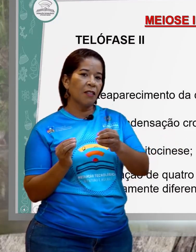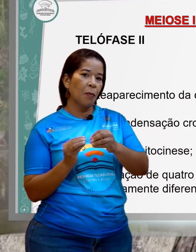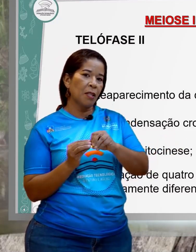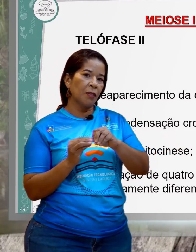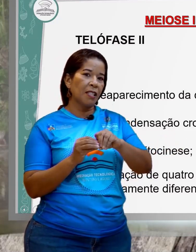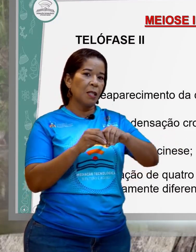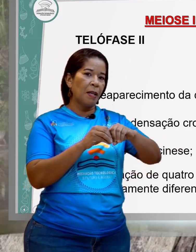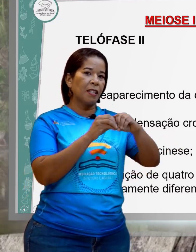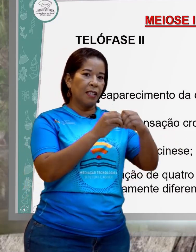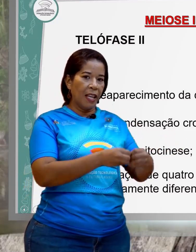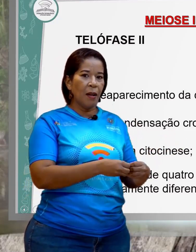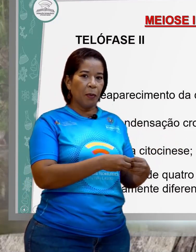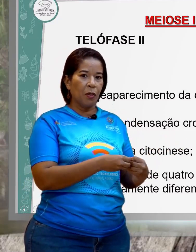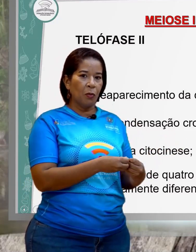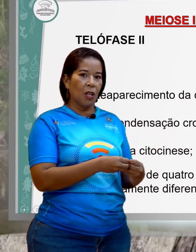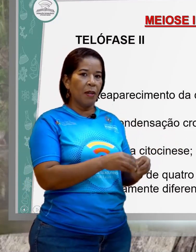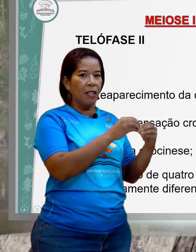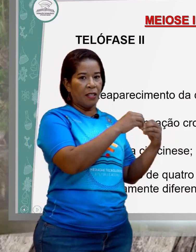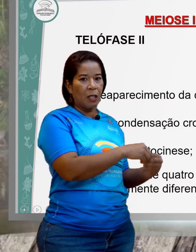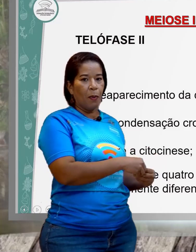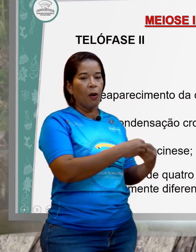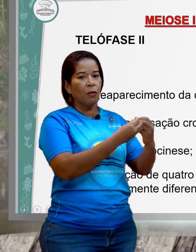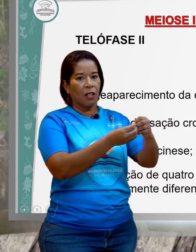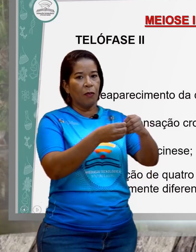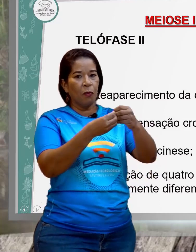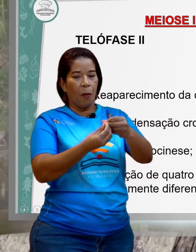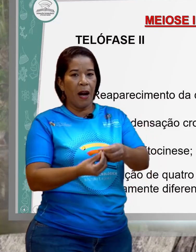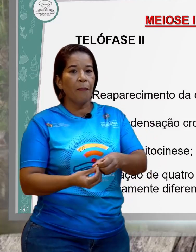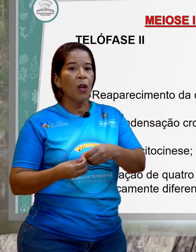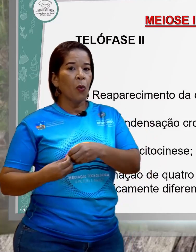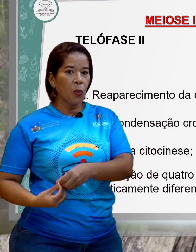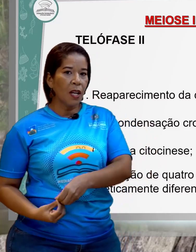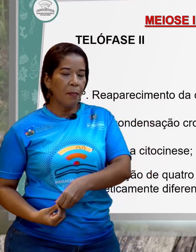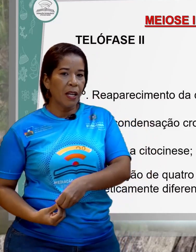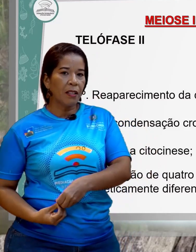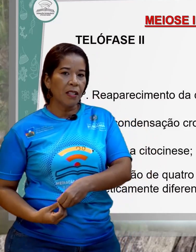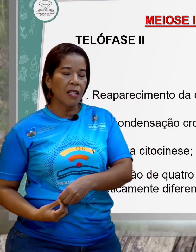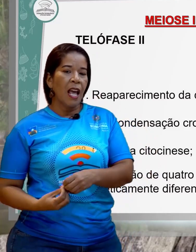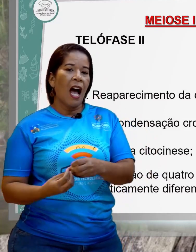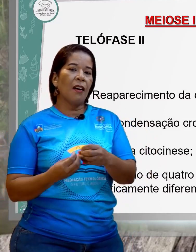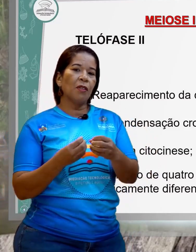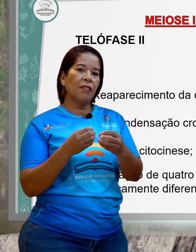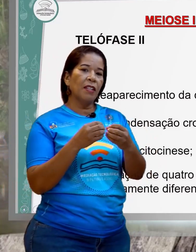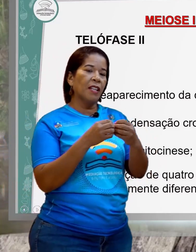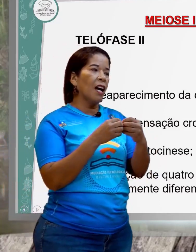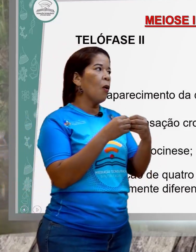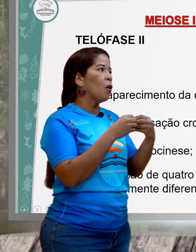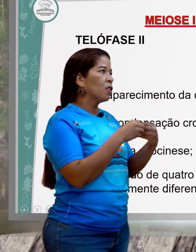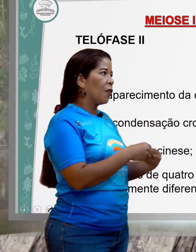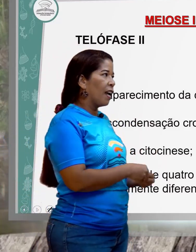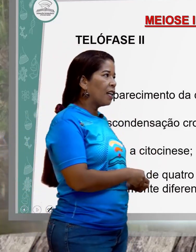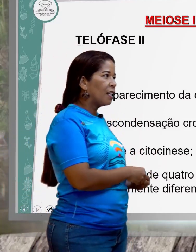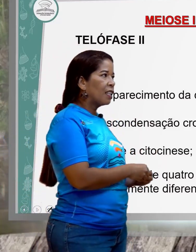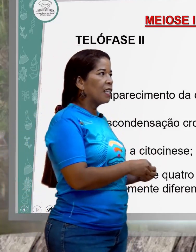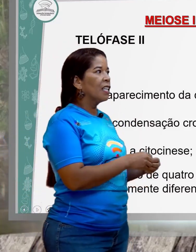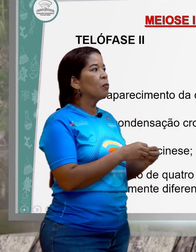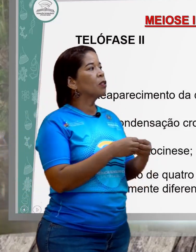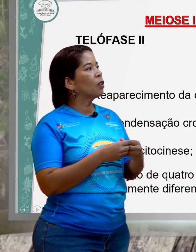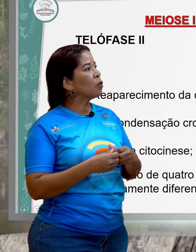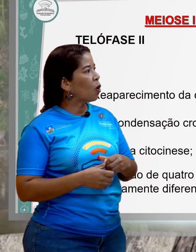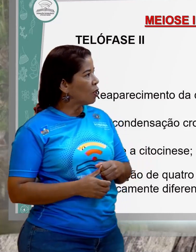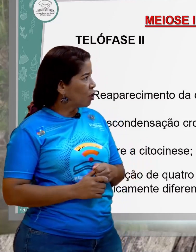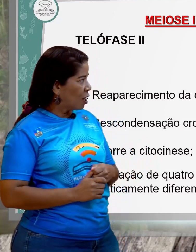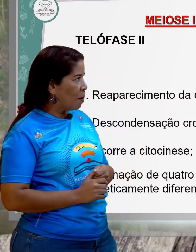no caso da formação dessas espécies que tem a produção dos gametas, desses esporos, que vão formar os gametas. Aí você vai ter a oosfera e